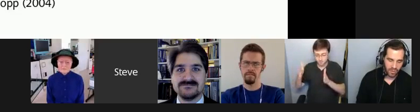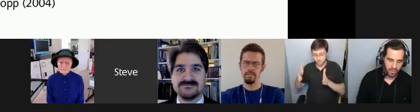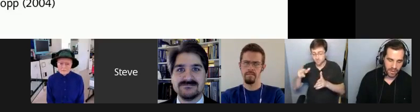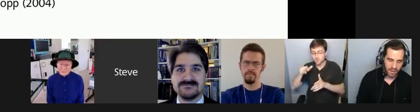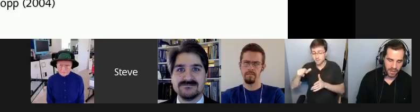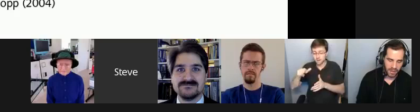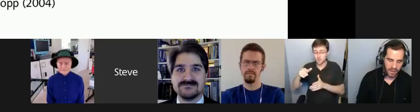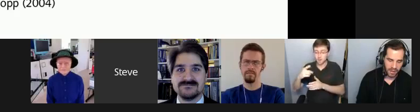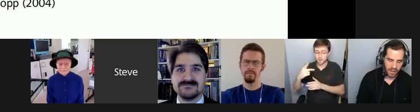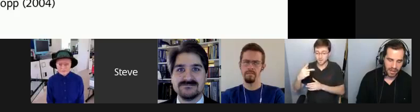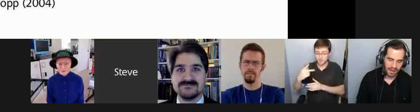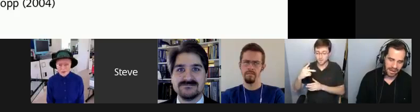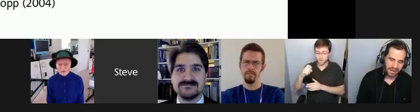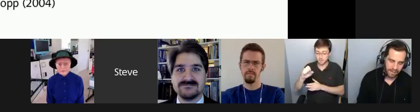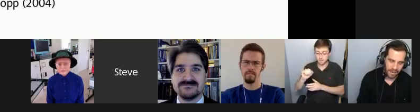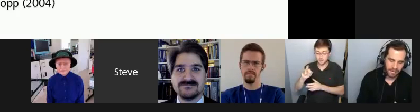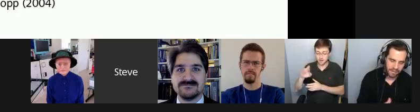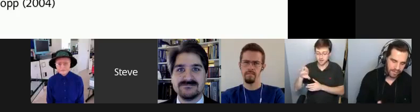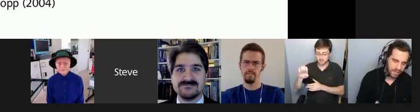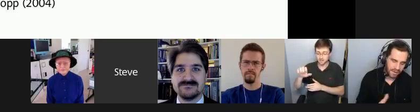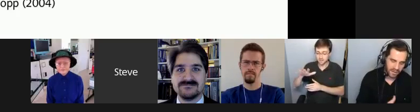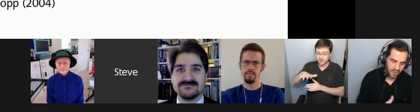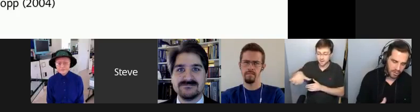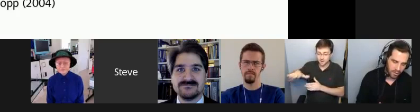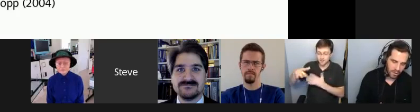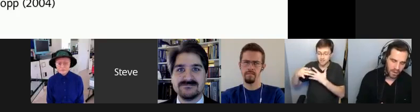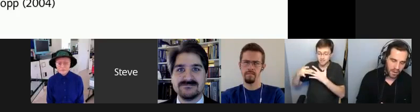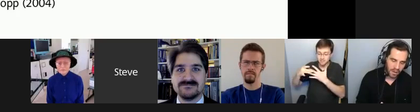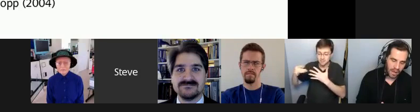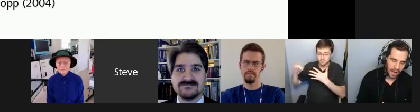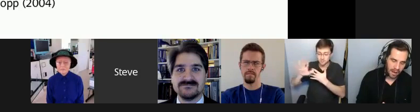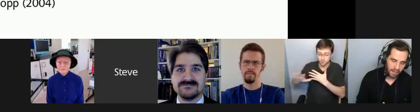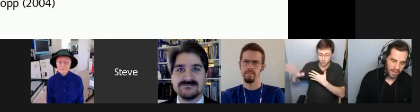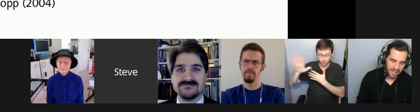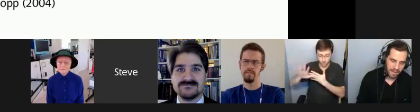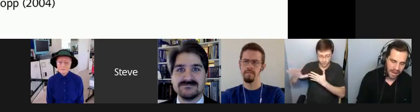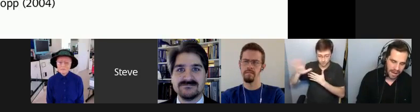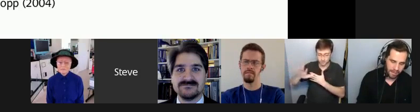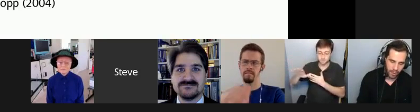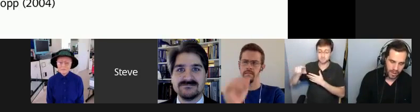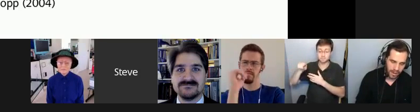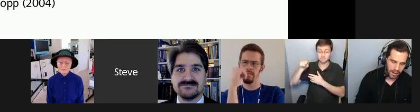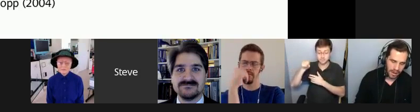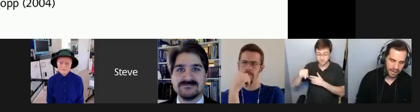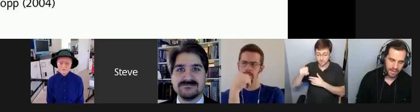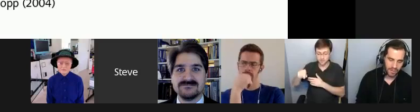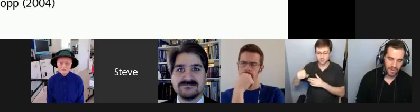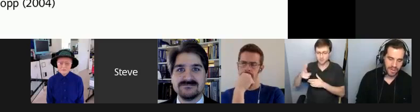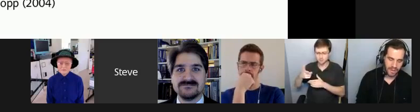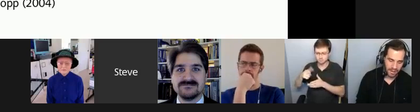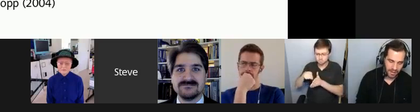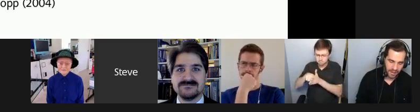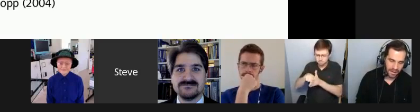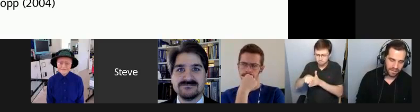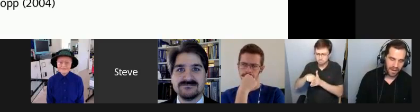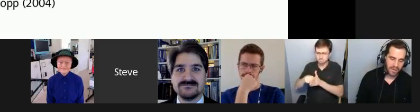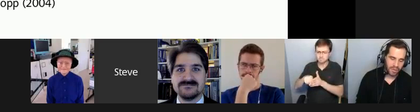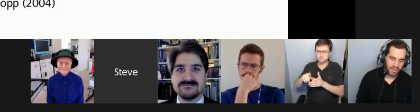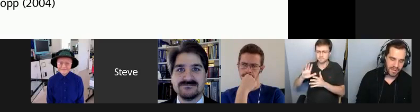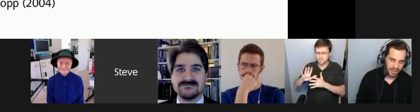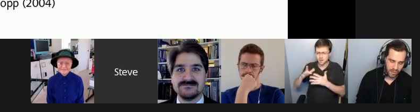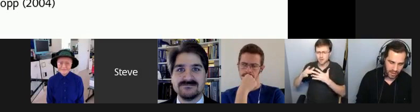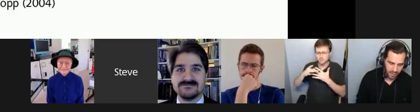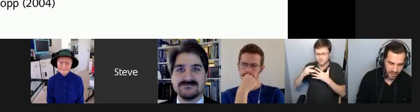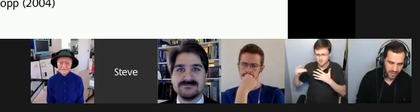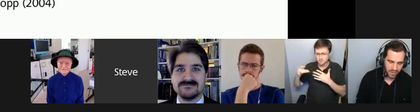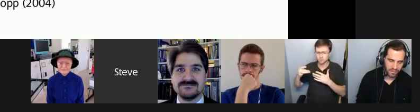fala sobre... Ele vivenciou a mesma época ali de Saussure e fala